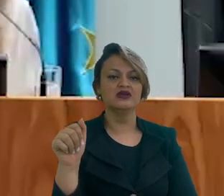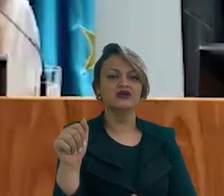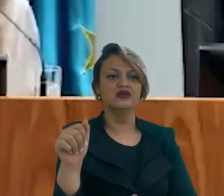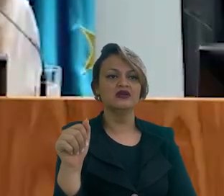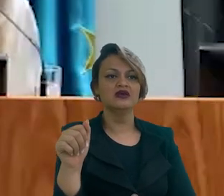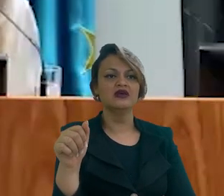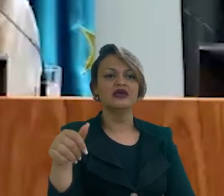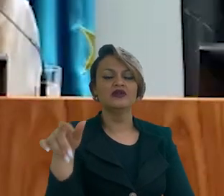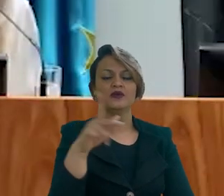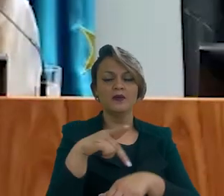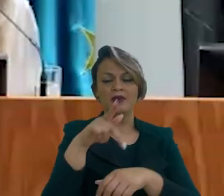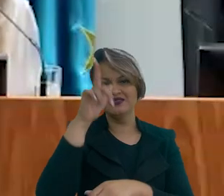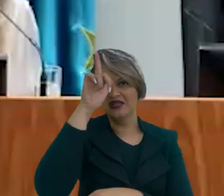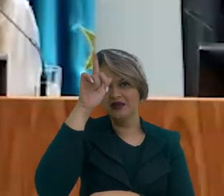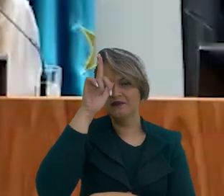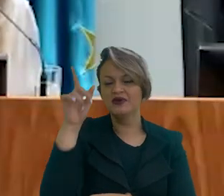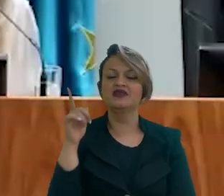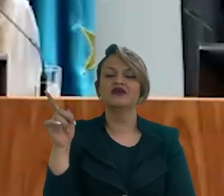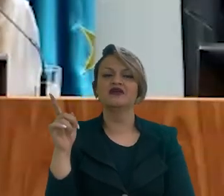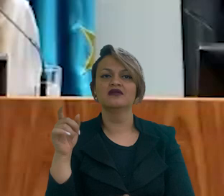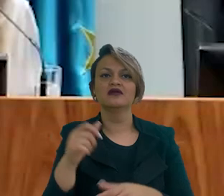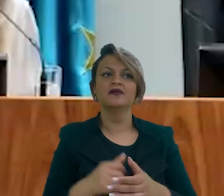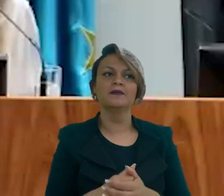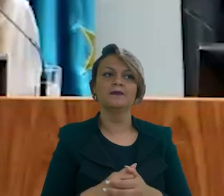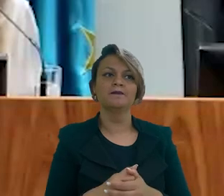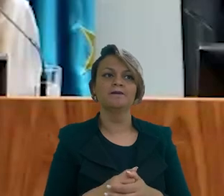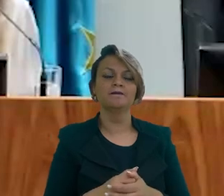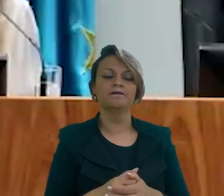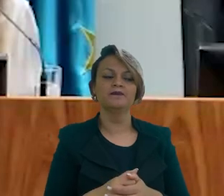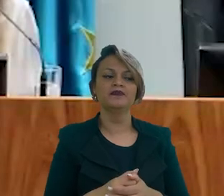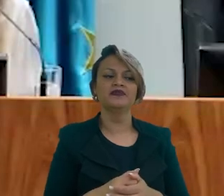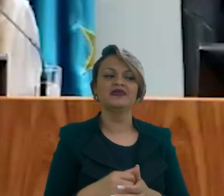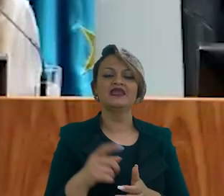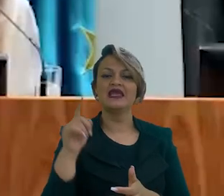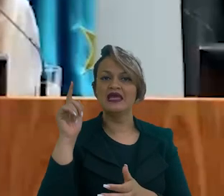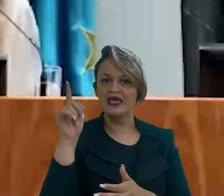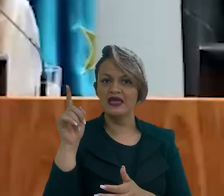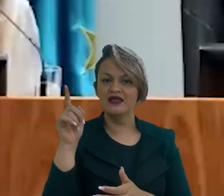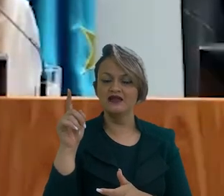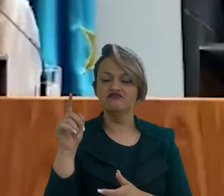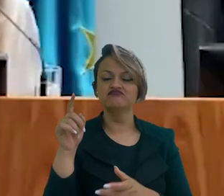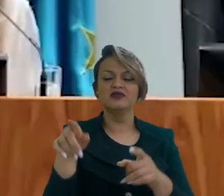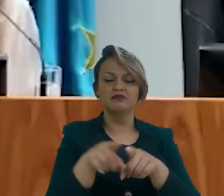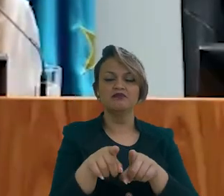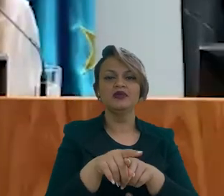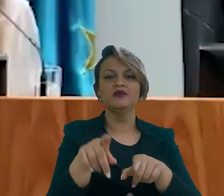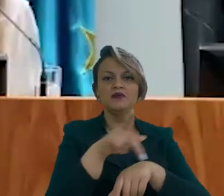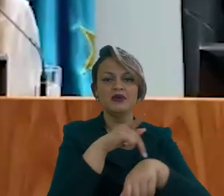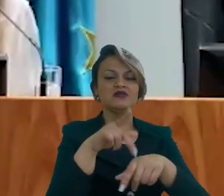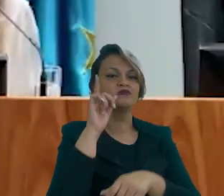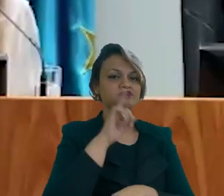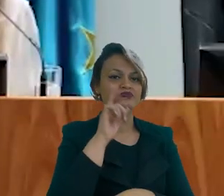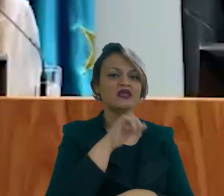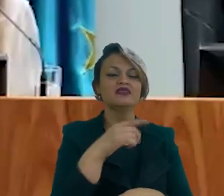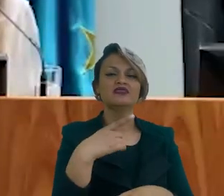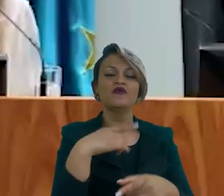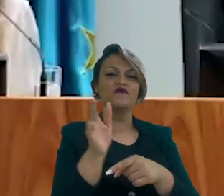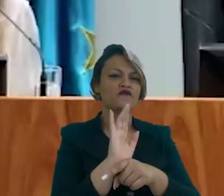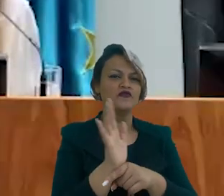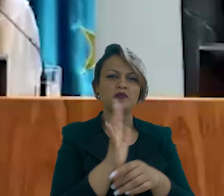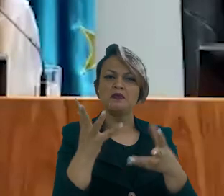Lógico que saiu fugida né da Alemanha né discípulo Direta do Raider e foi ensinar em Columbia nos Estados Unidos